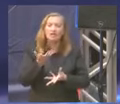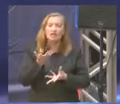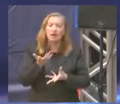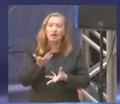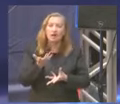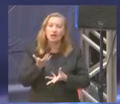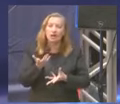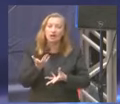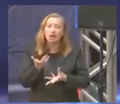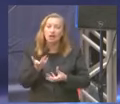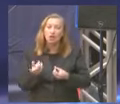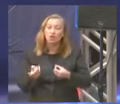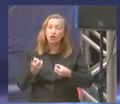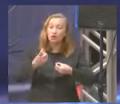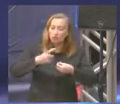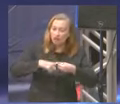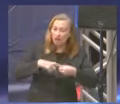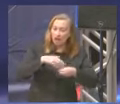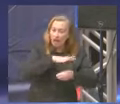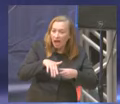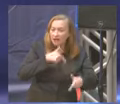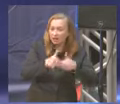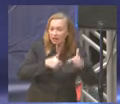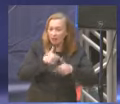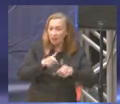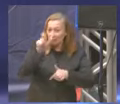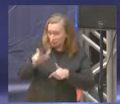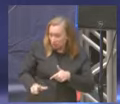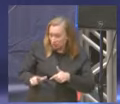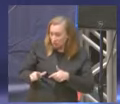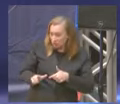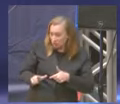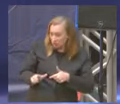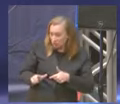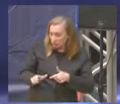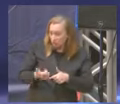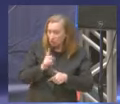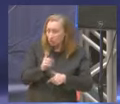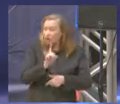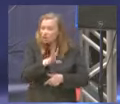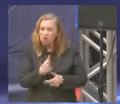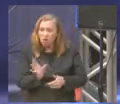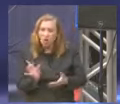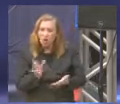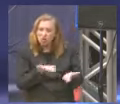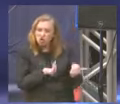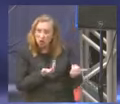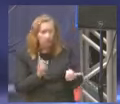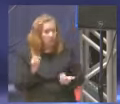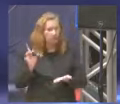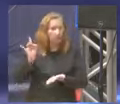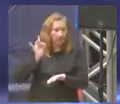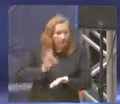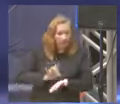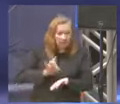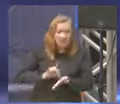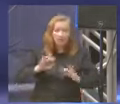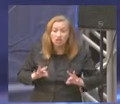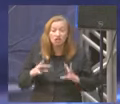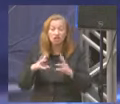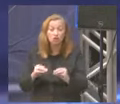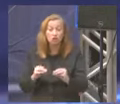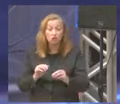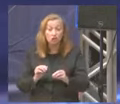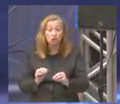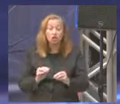requalifica essas pessoas constantemente. Okay? Não é só o jovem. Na realidade, você tem todo esse contingente que já